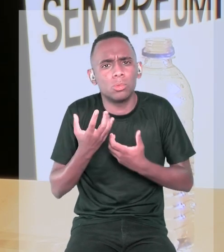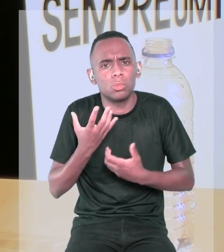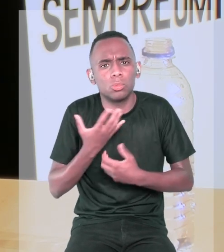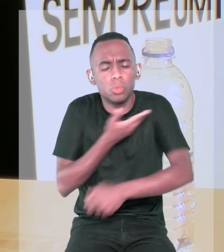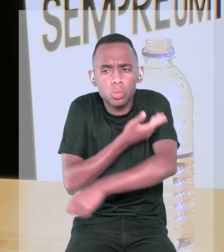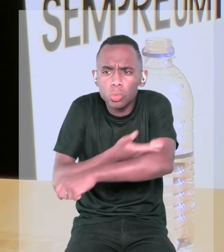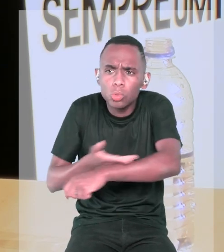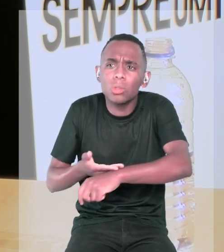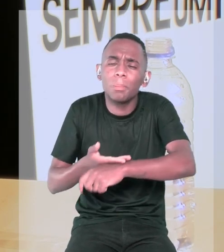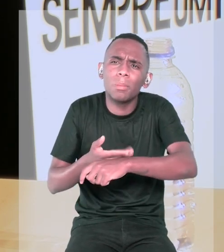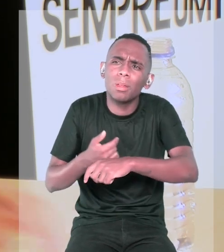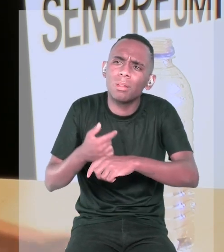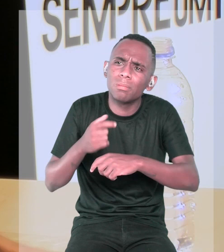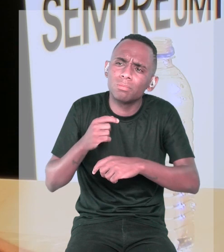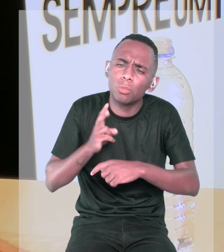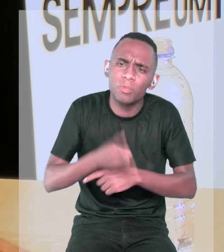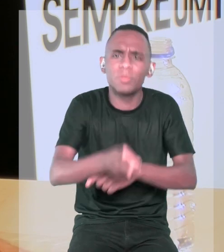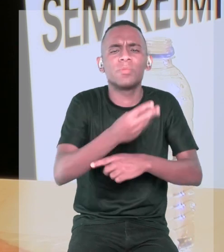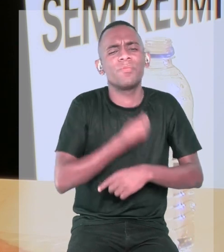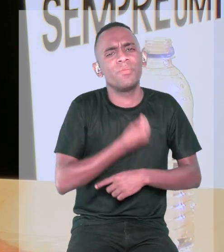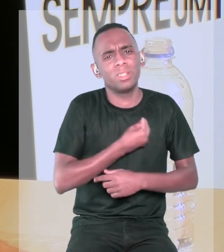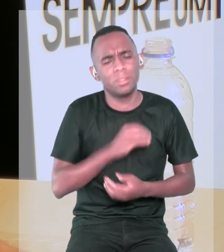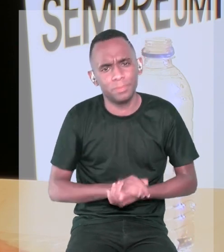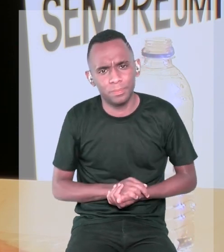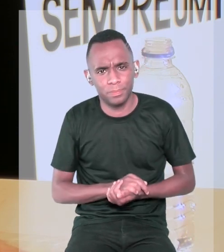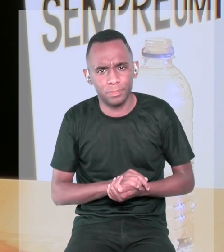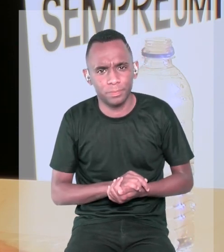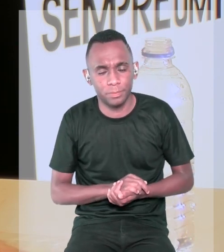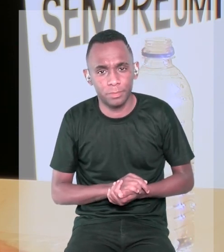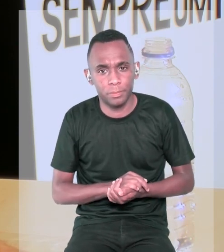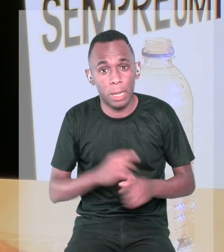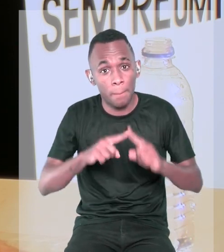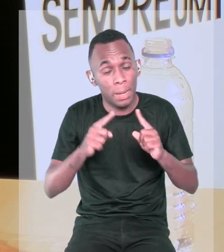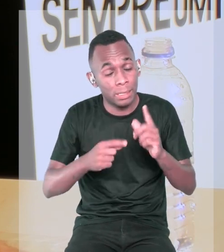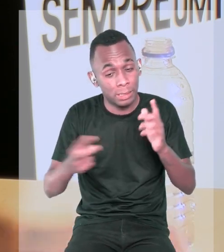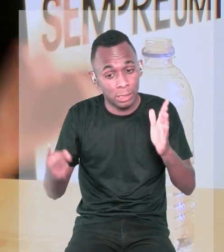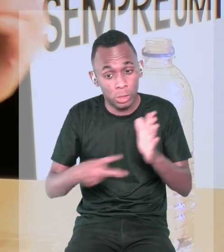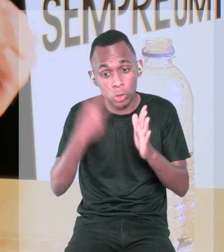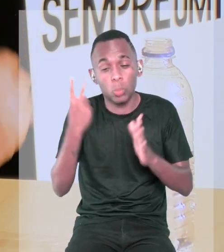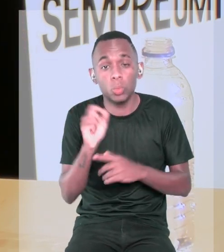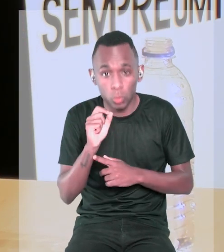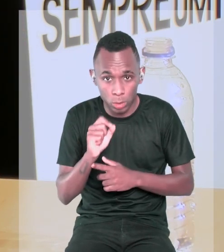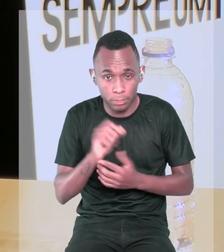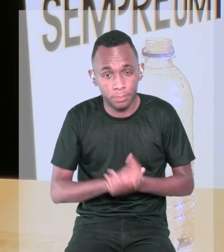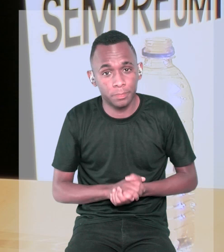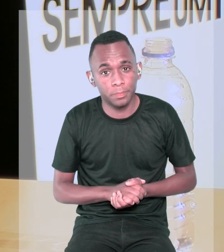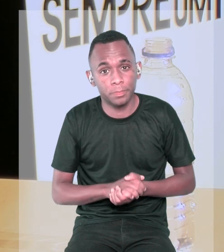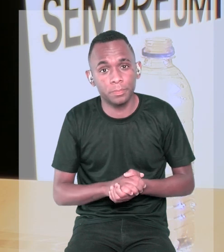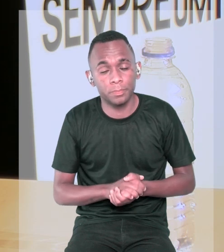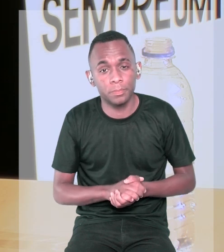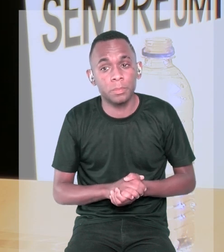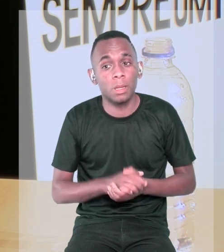Mas a segunda coisa que diz Preciado, ele fez, antes mesmo de encontrar uma resposta para a